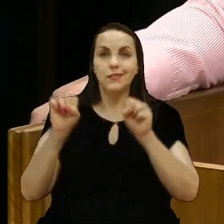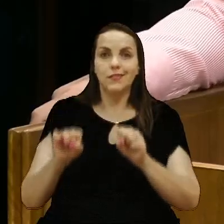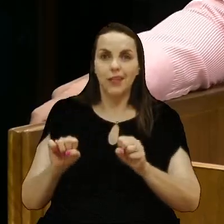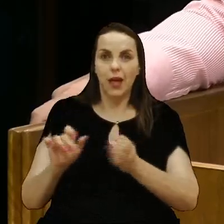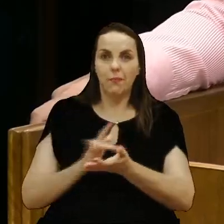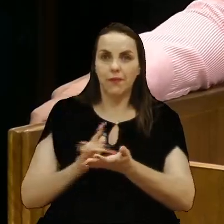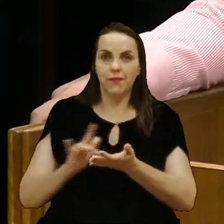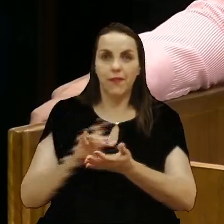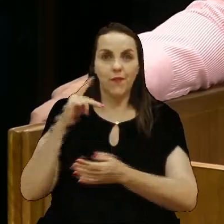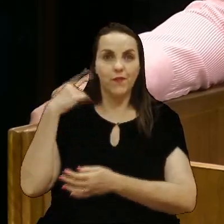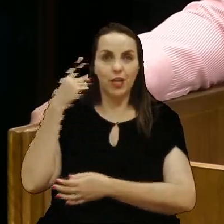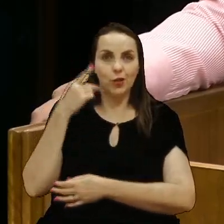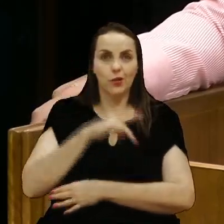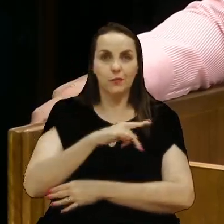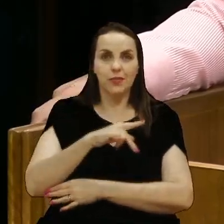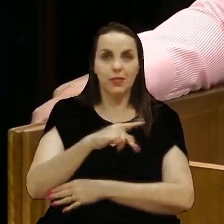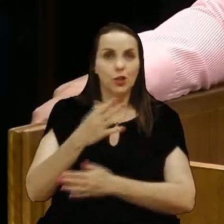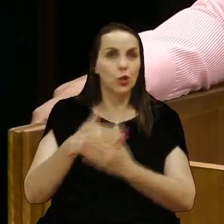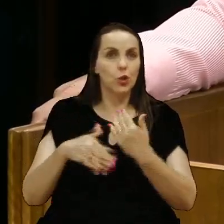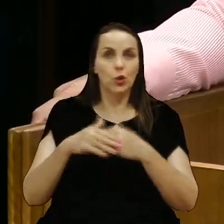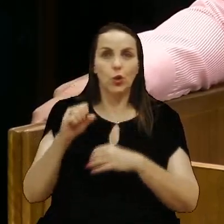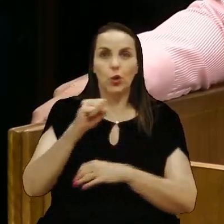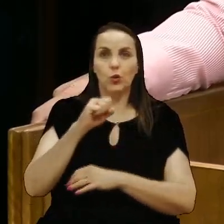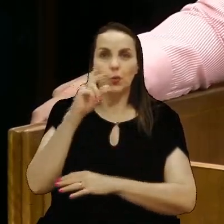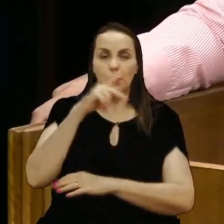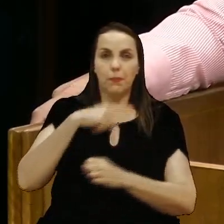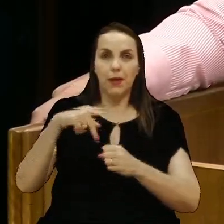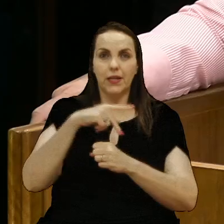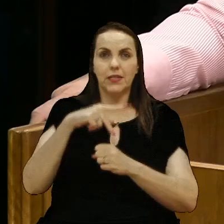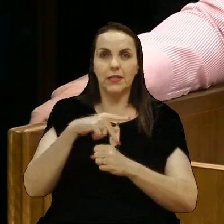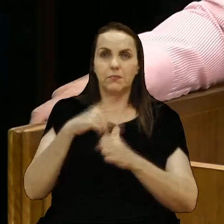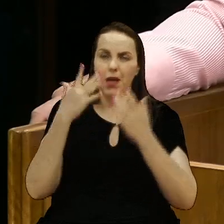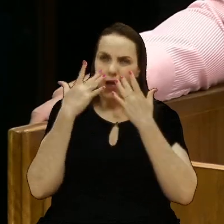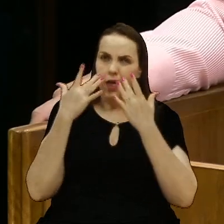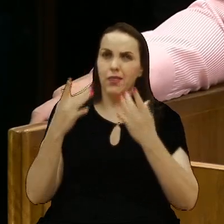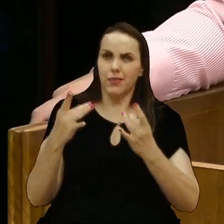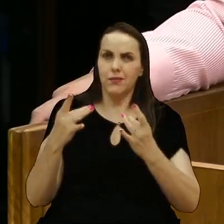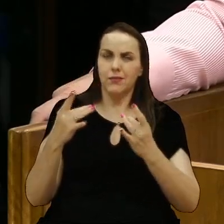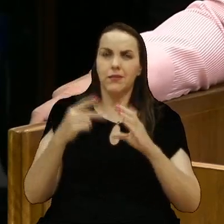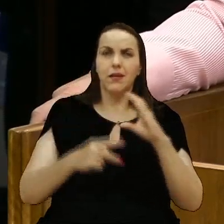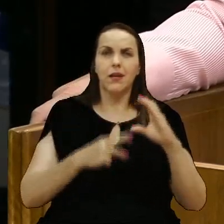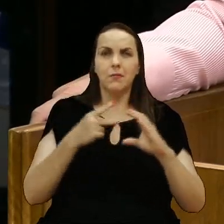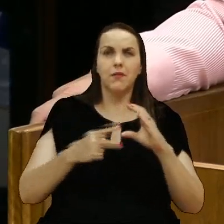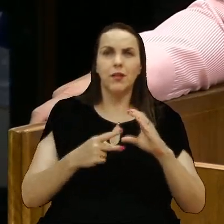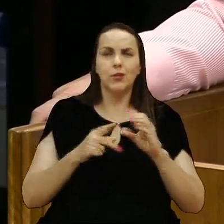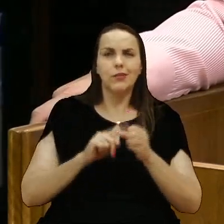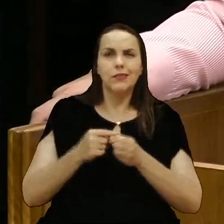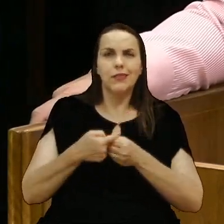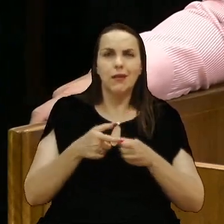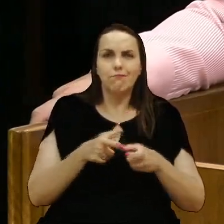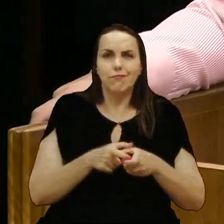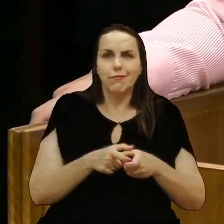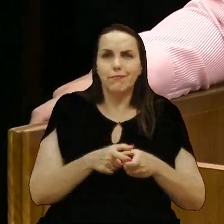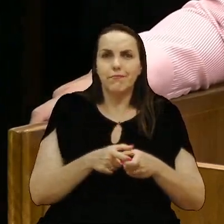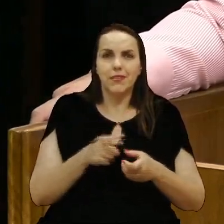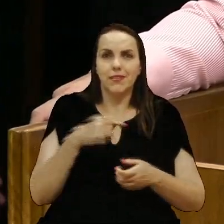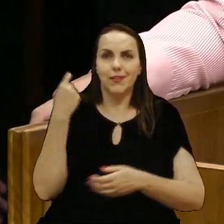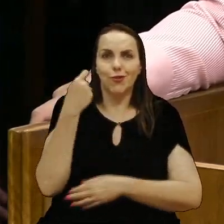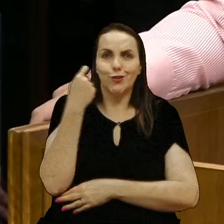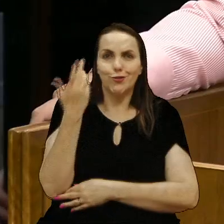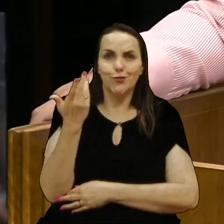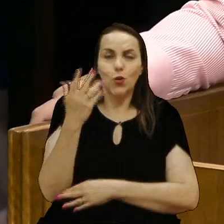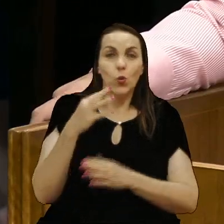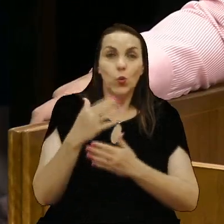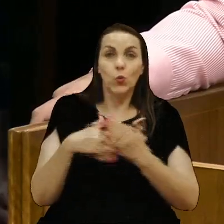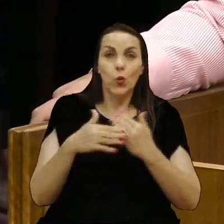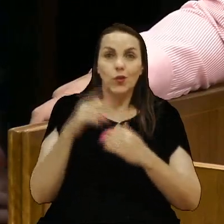o país. O vereador Bortola me chamou a atenção, uma Câmara de um município bem pequeno do estado do Rio Grande do Sul, todos os vereadores